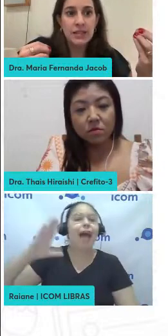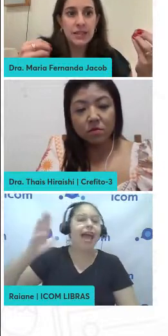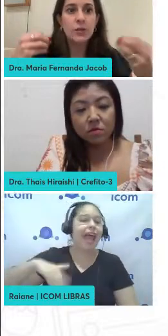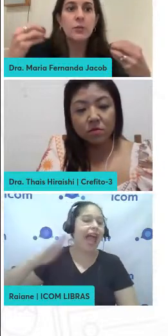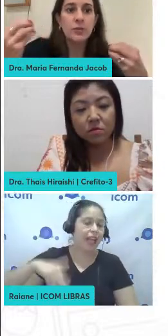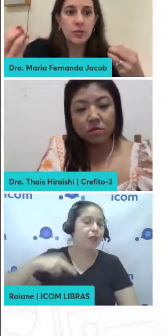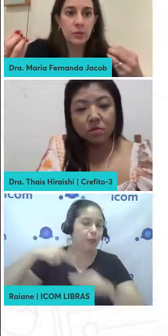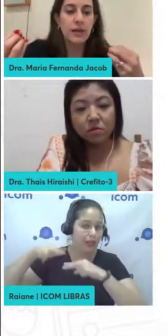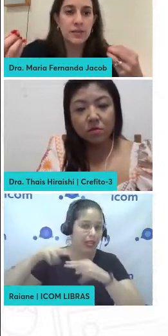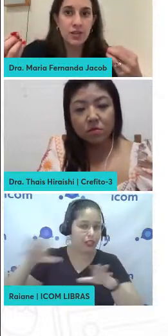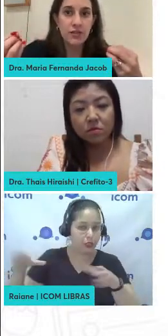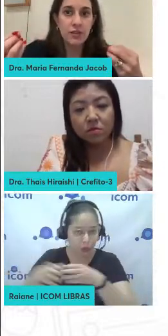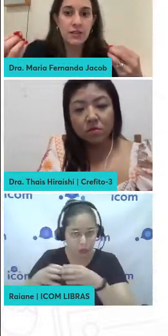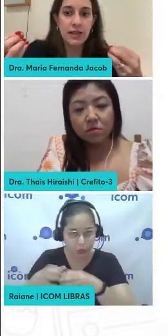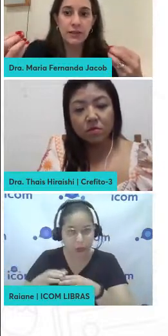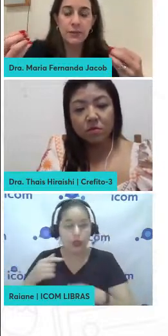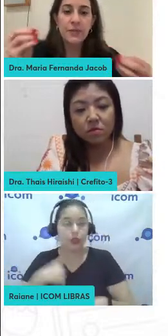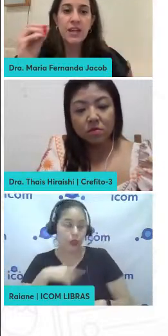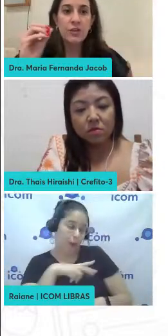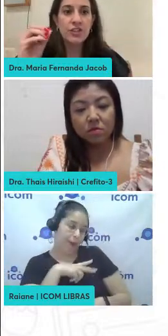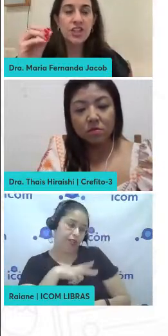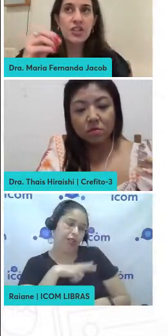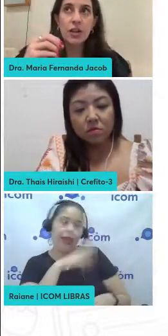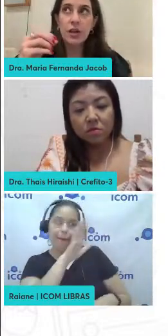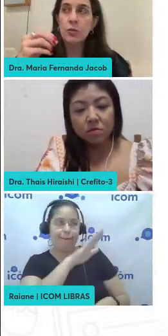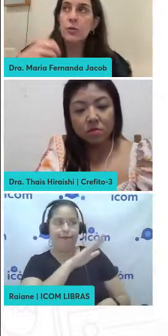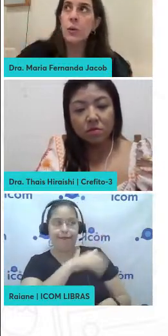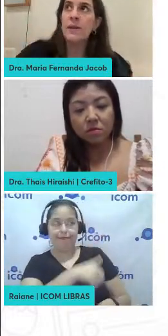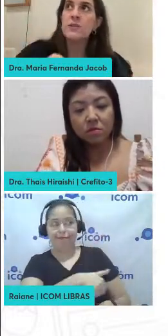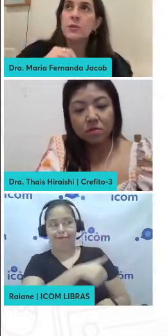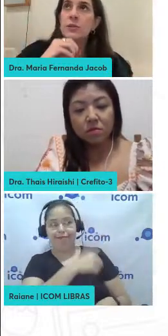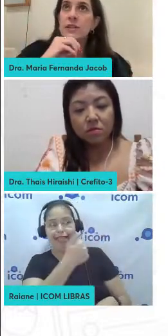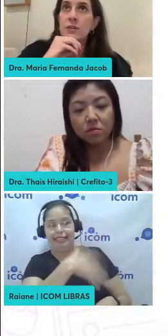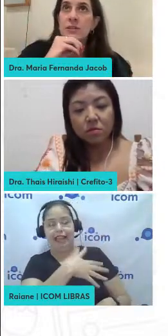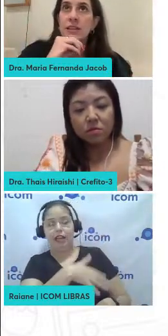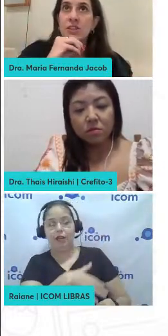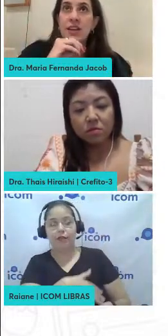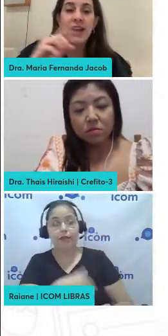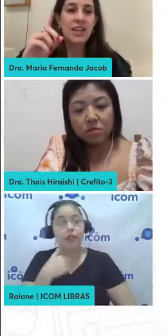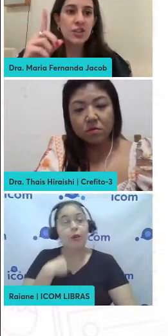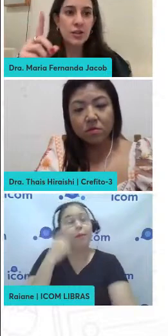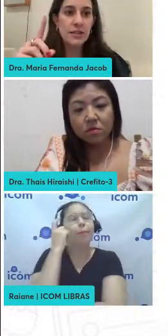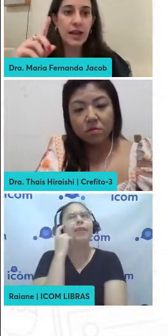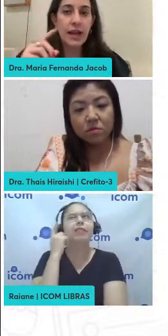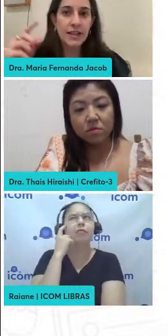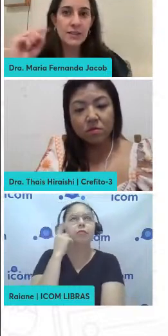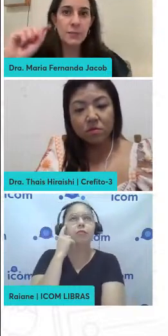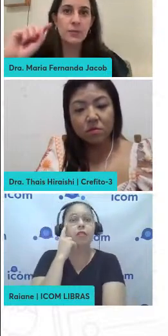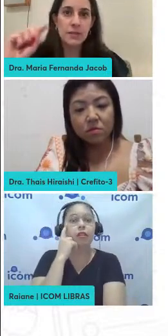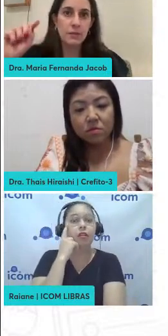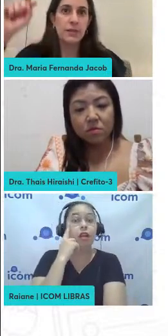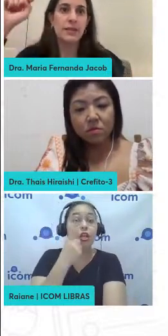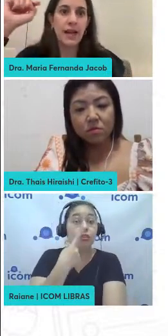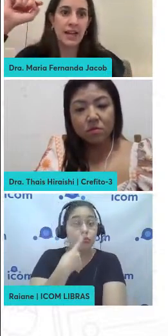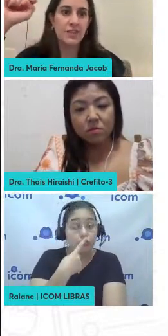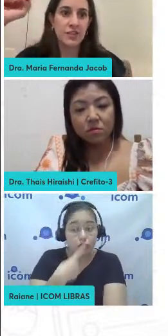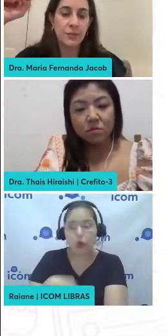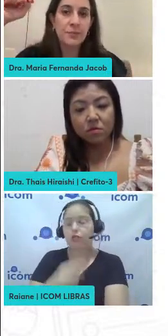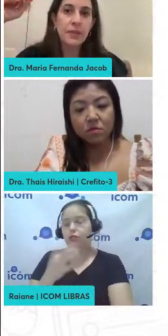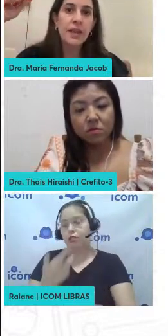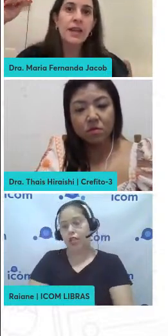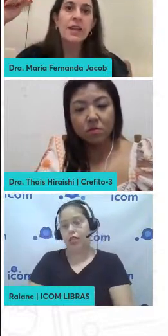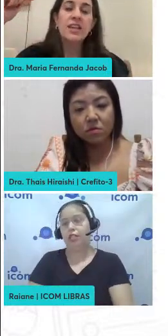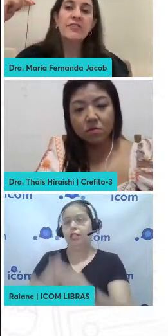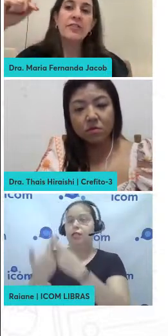um Pilates em grupo do que um Pilates individualizado. Gente, o que eu penso muito nisso é o seguinte: é de nossa